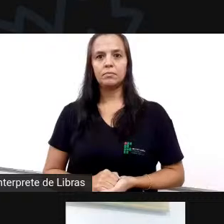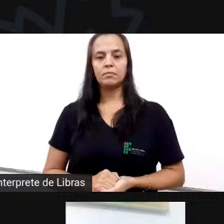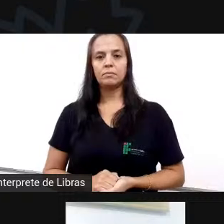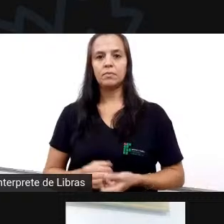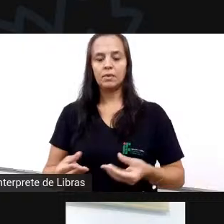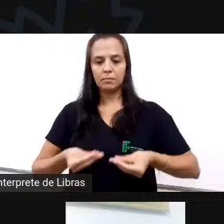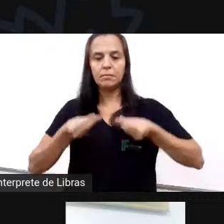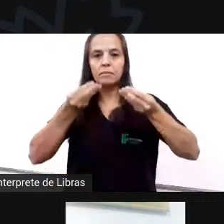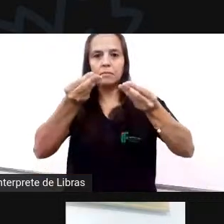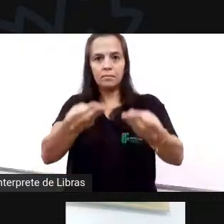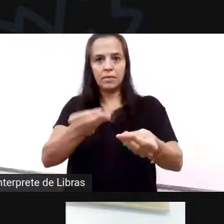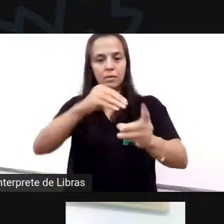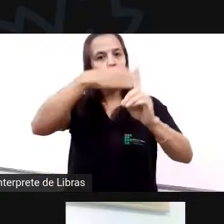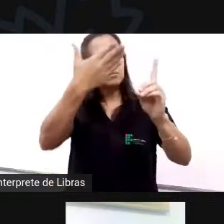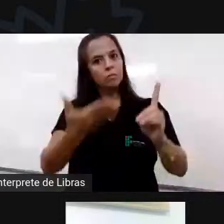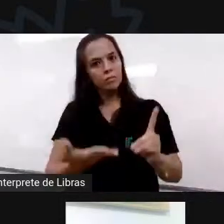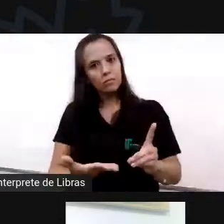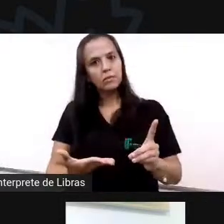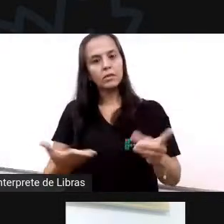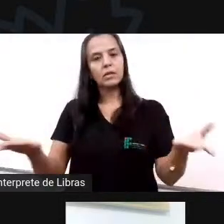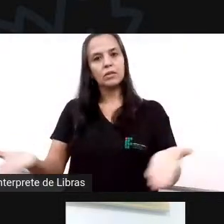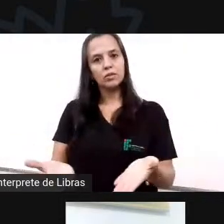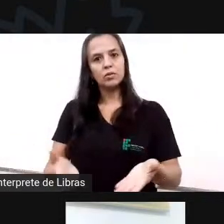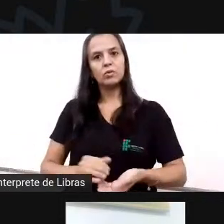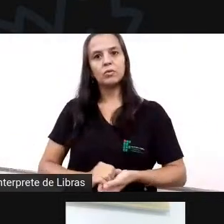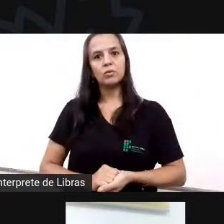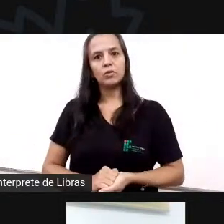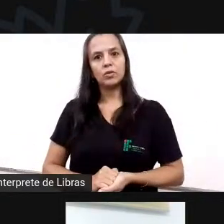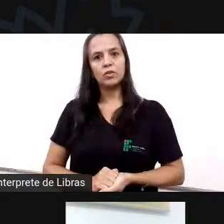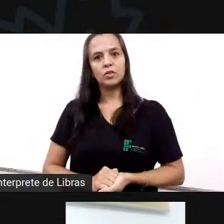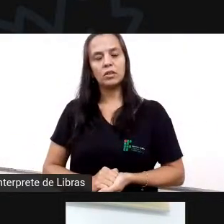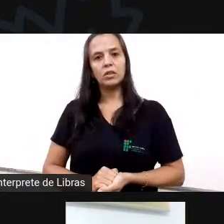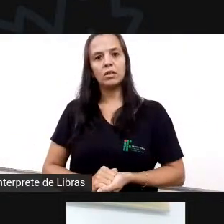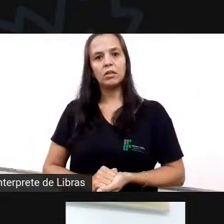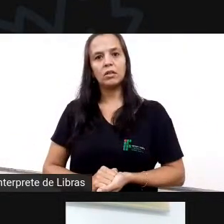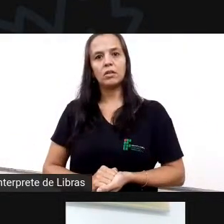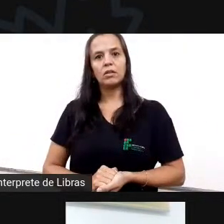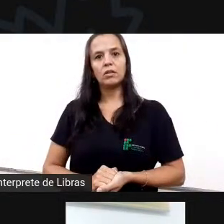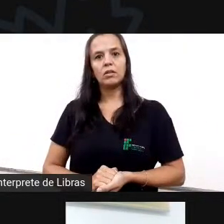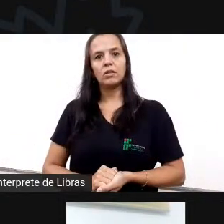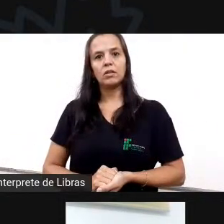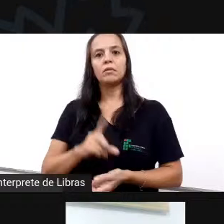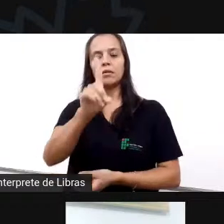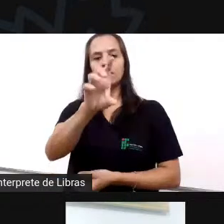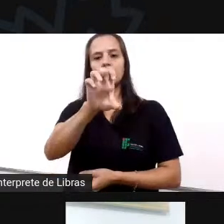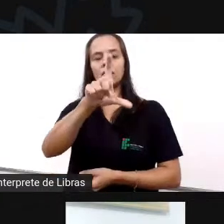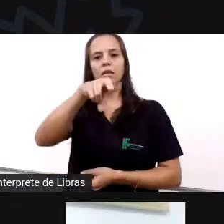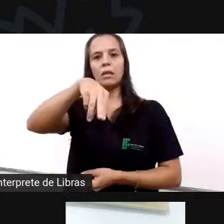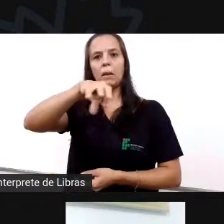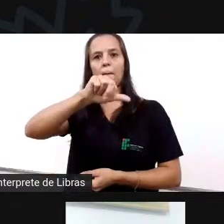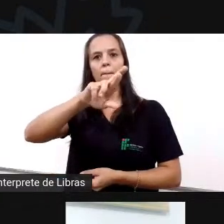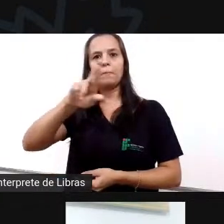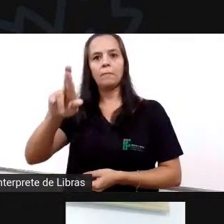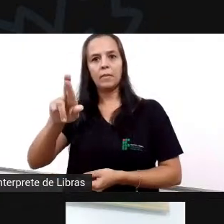Minha homenagem nesta solenidade. Senhor Delmar